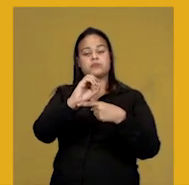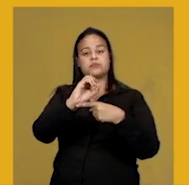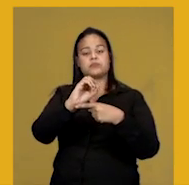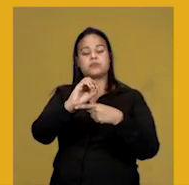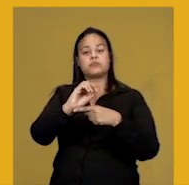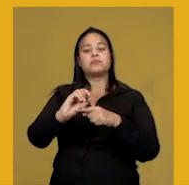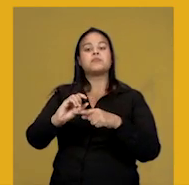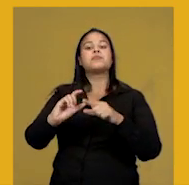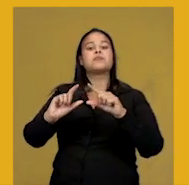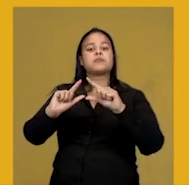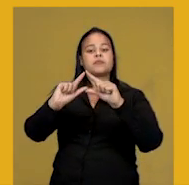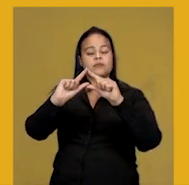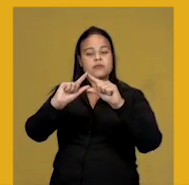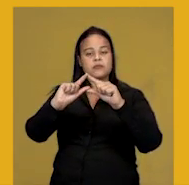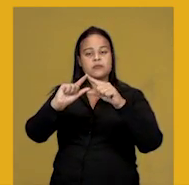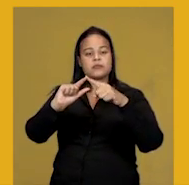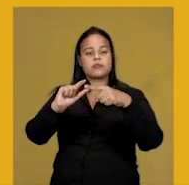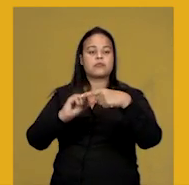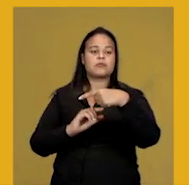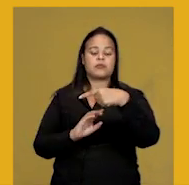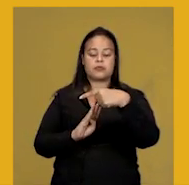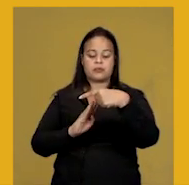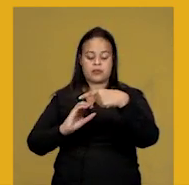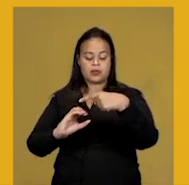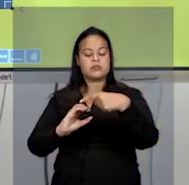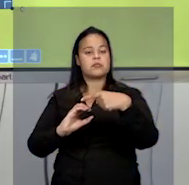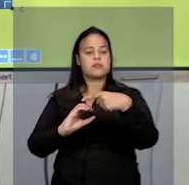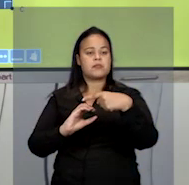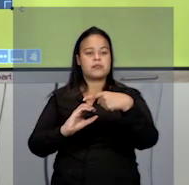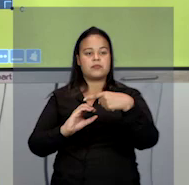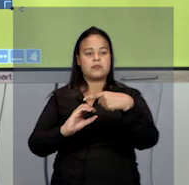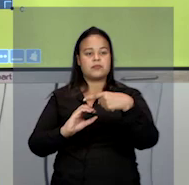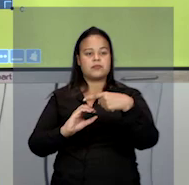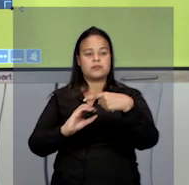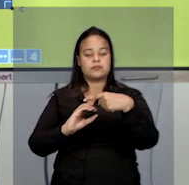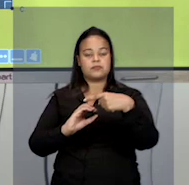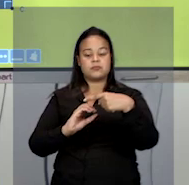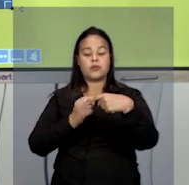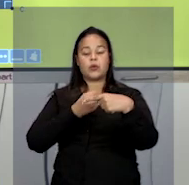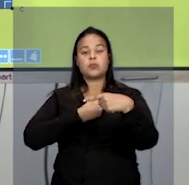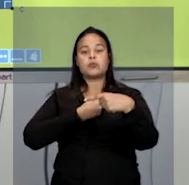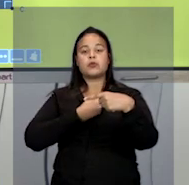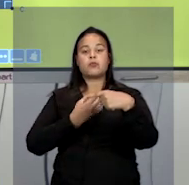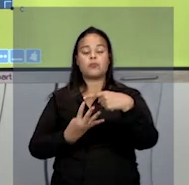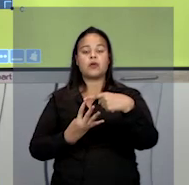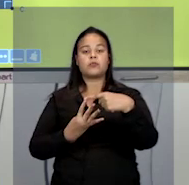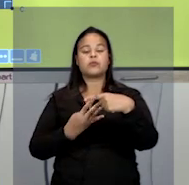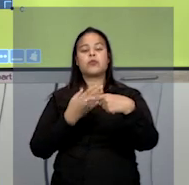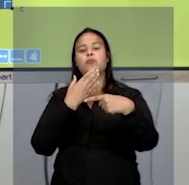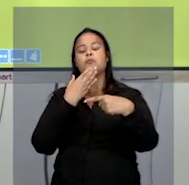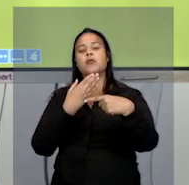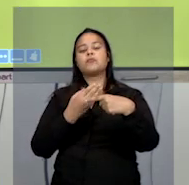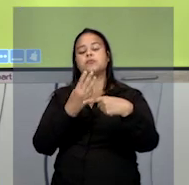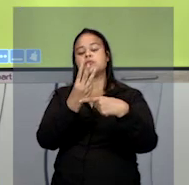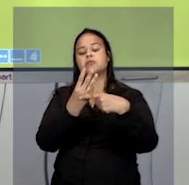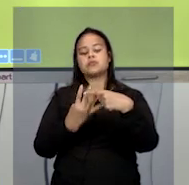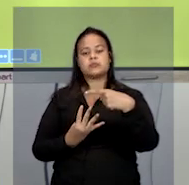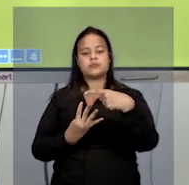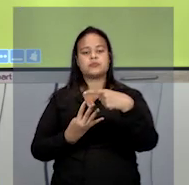o BC, que é o nosso 4. Então, seria 3 sobre 4, né?